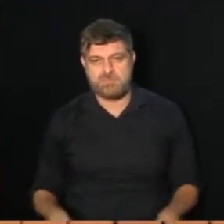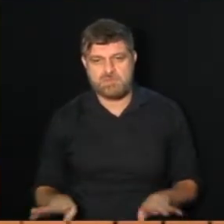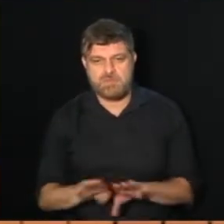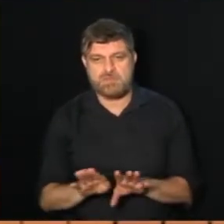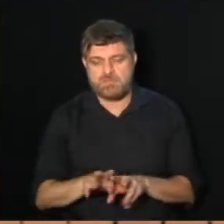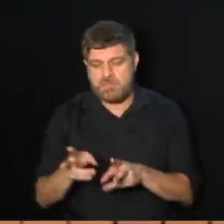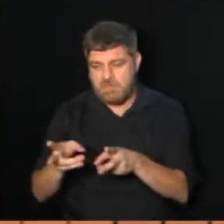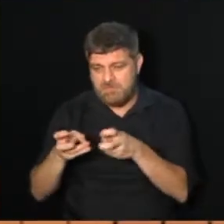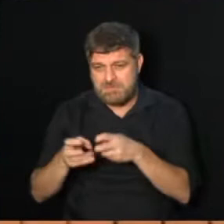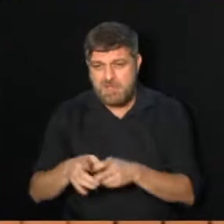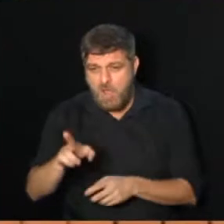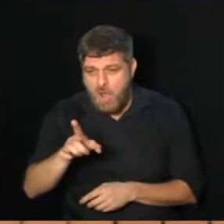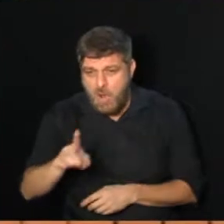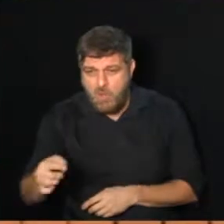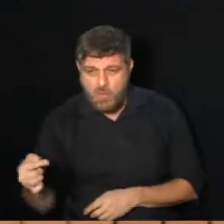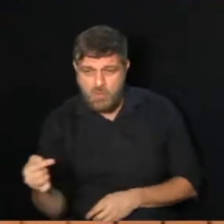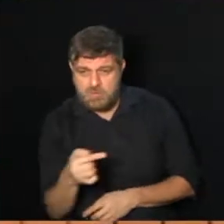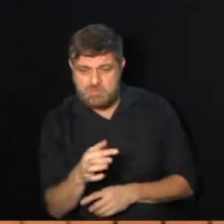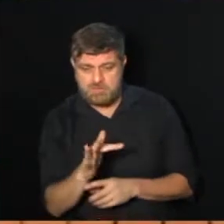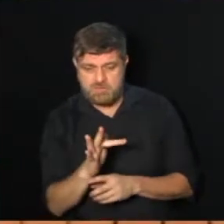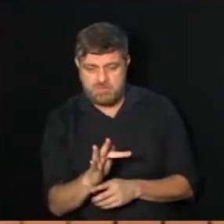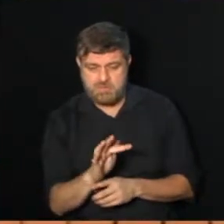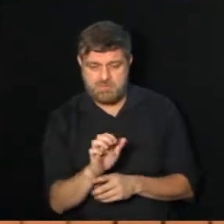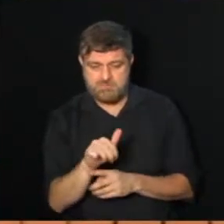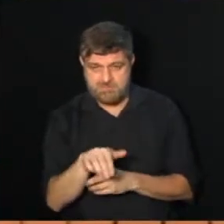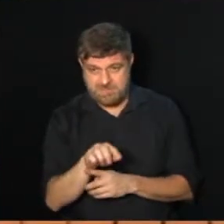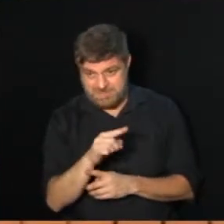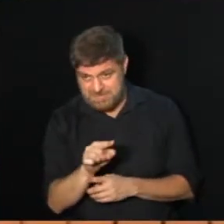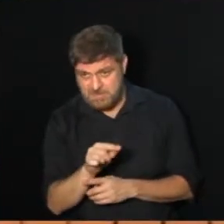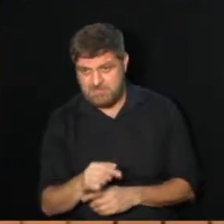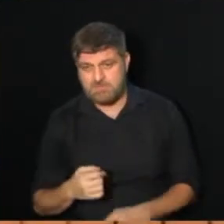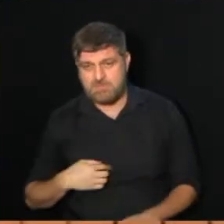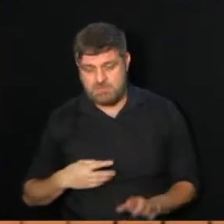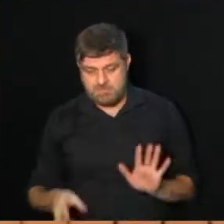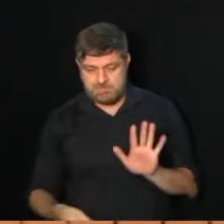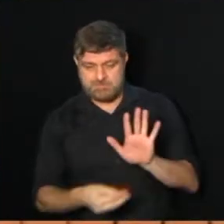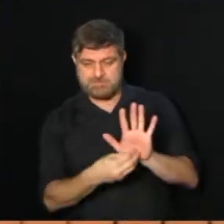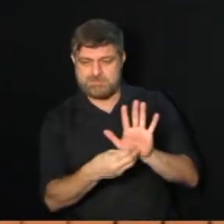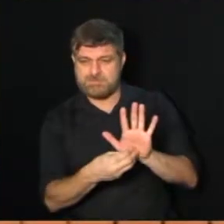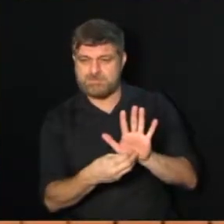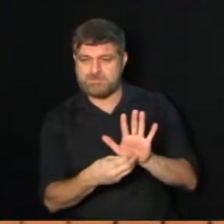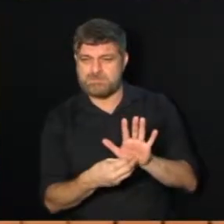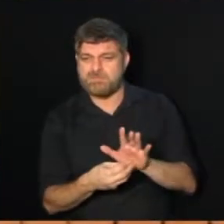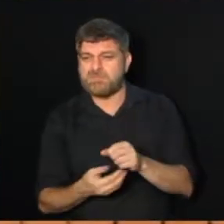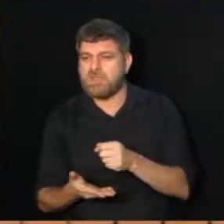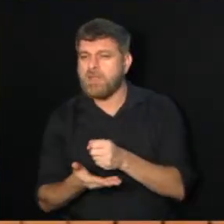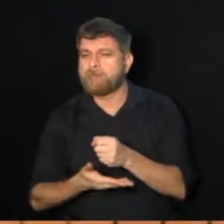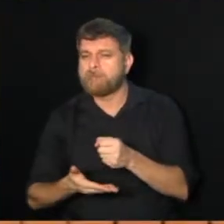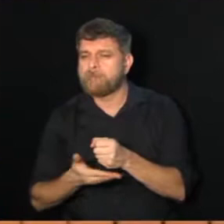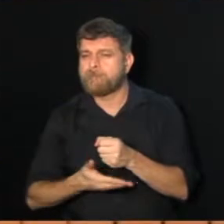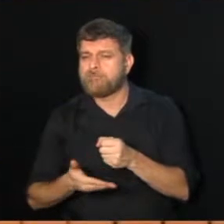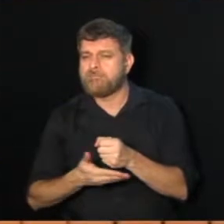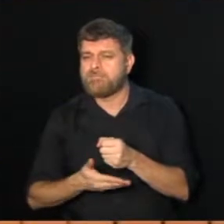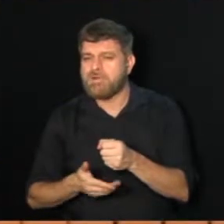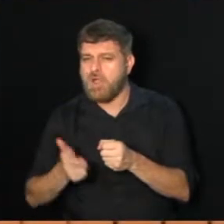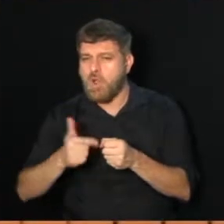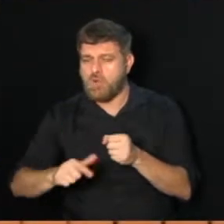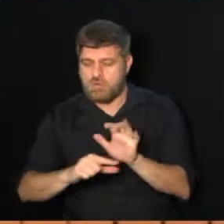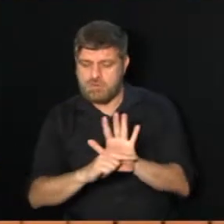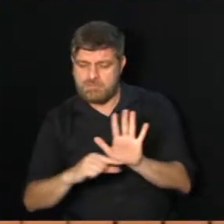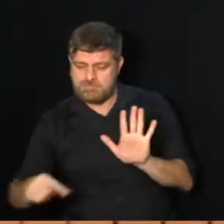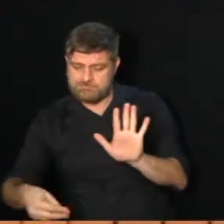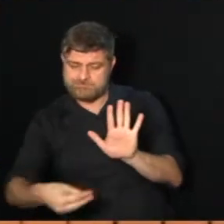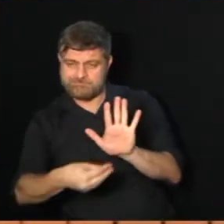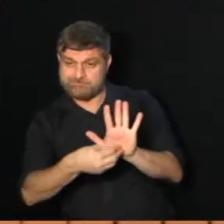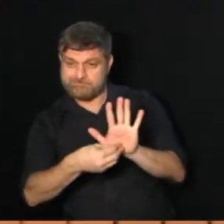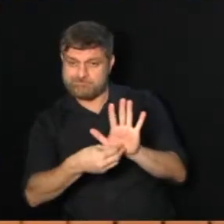falas, e na última do doutor Fernão, talvez eu acrescentasse mais um princípio aí do programa da Justiça